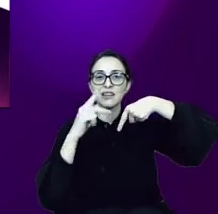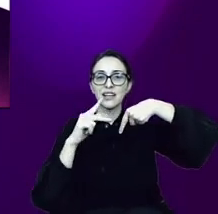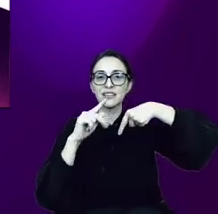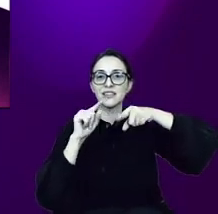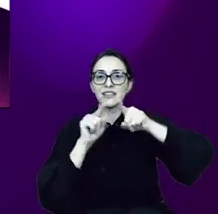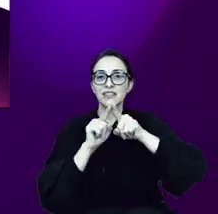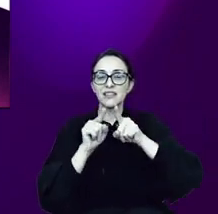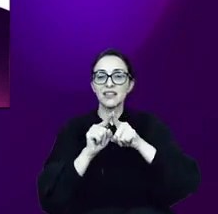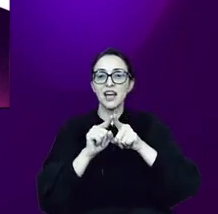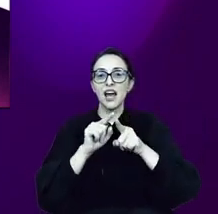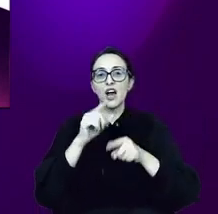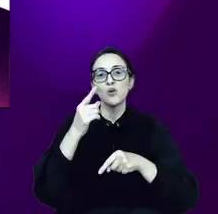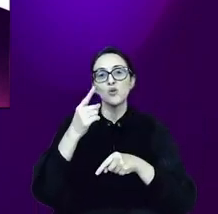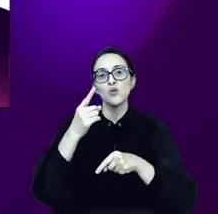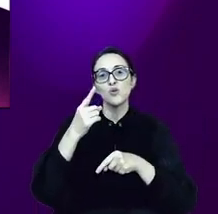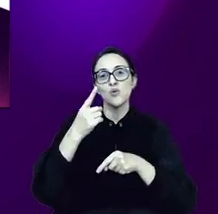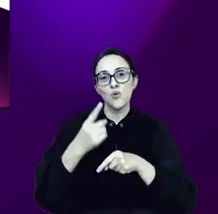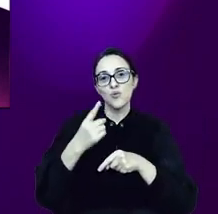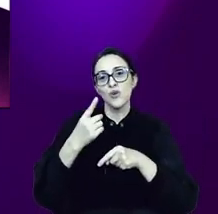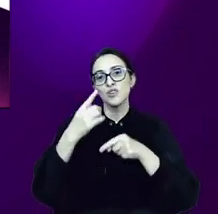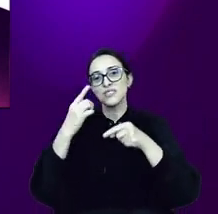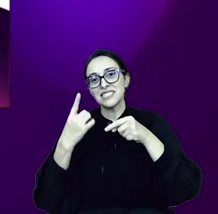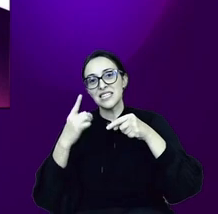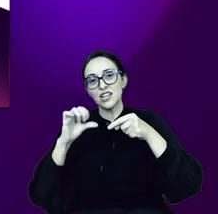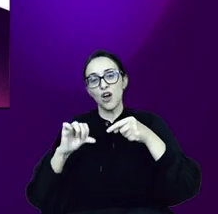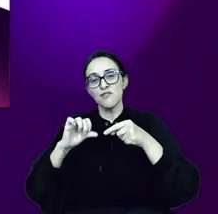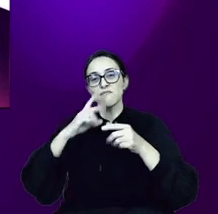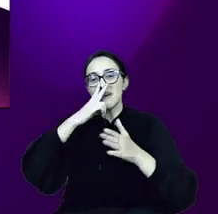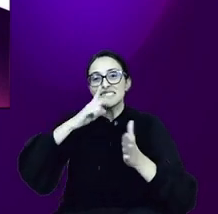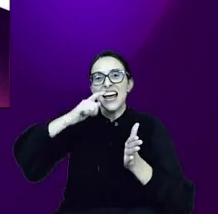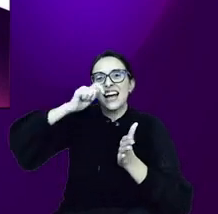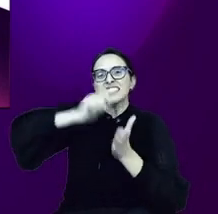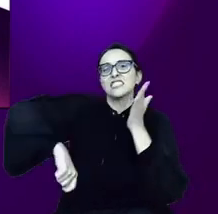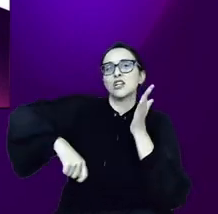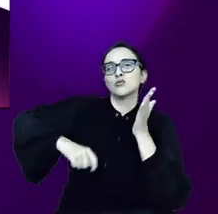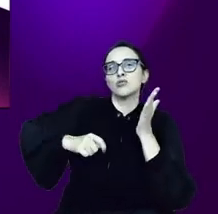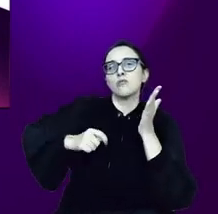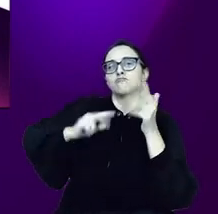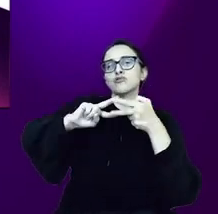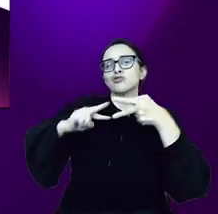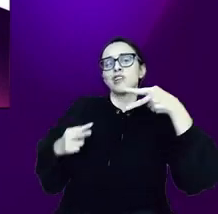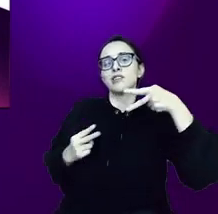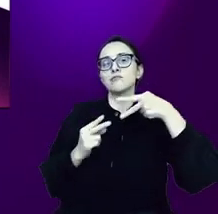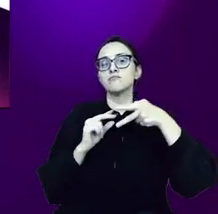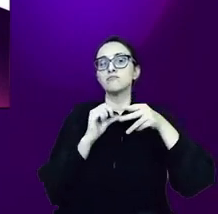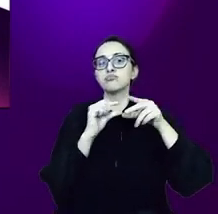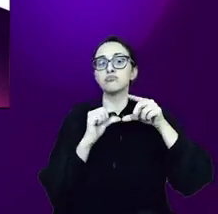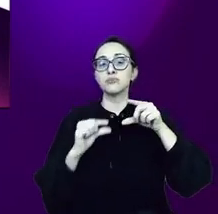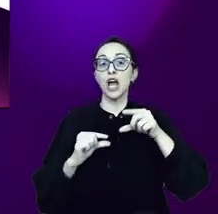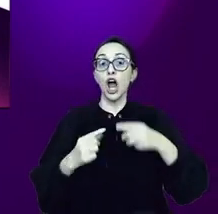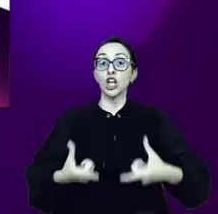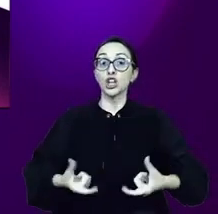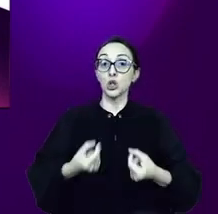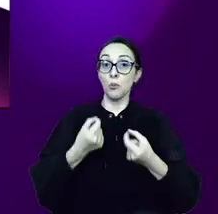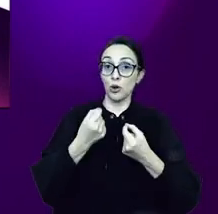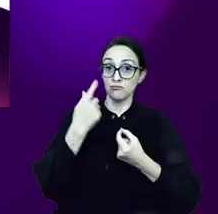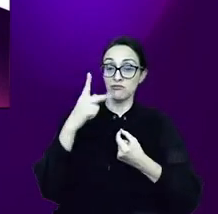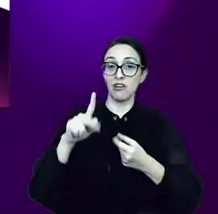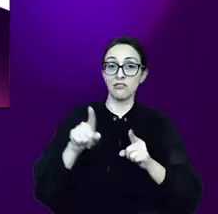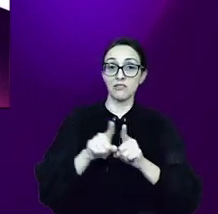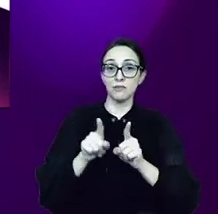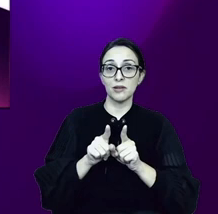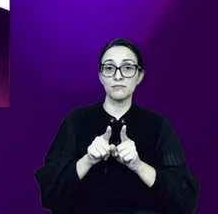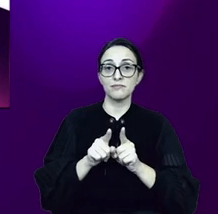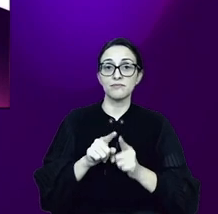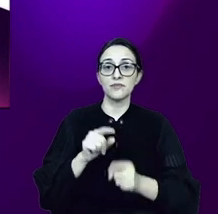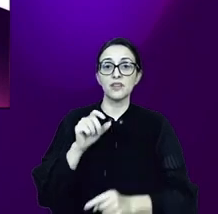do cromossomo 19, que é uma assinatura gênica dos tumores oligodendrogliais, né?